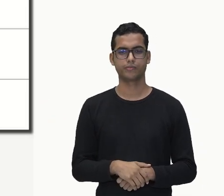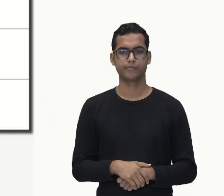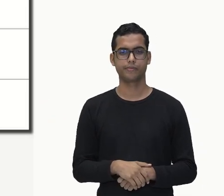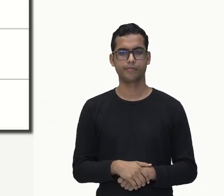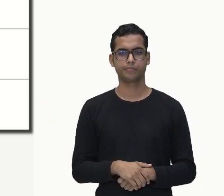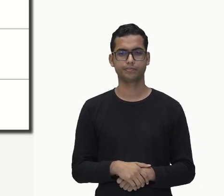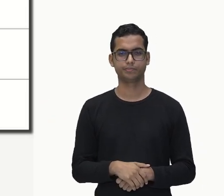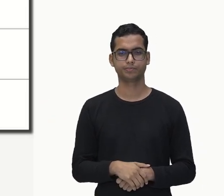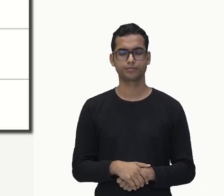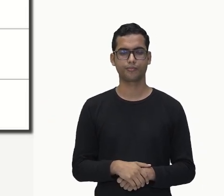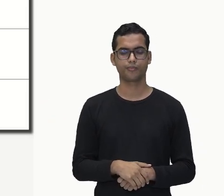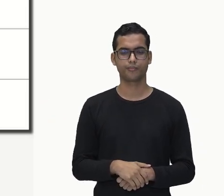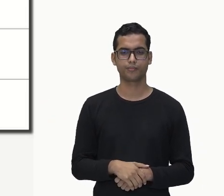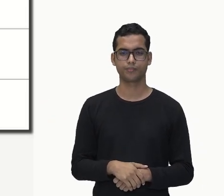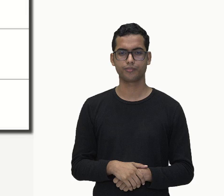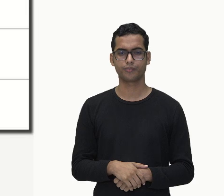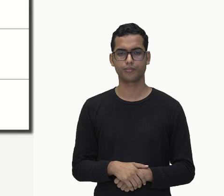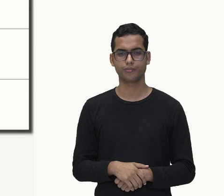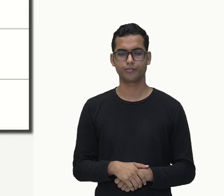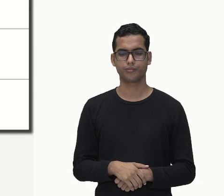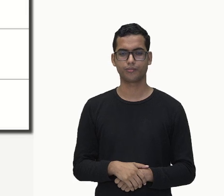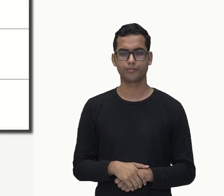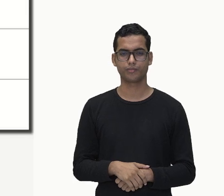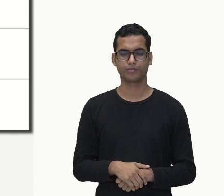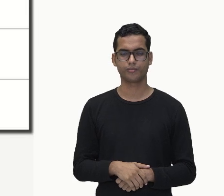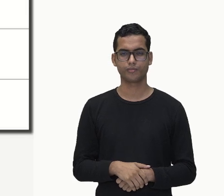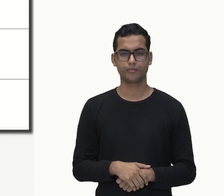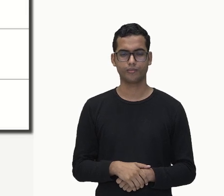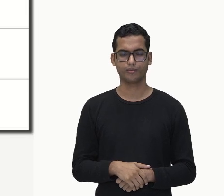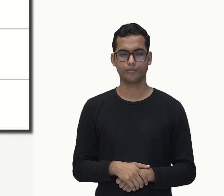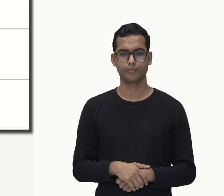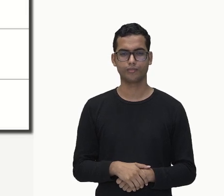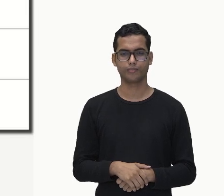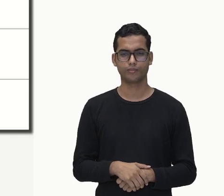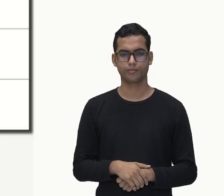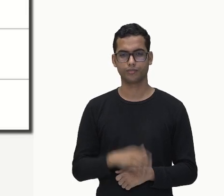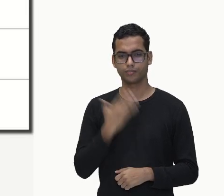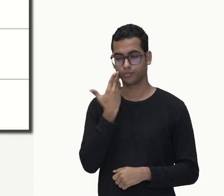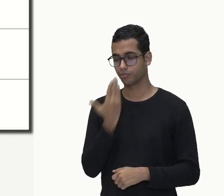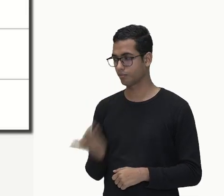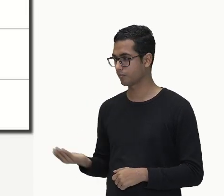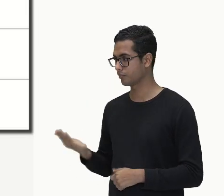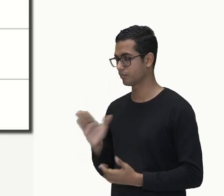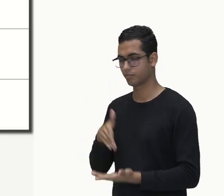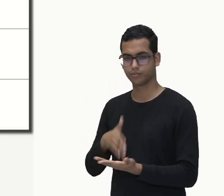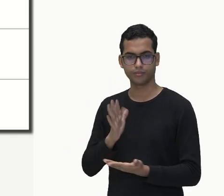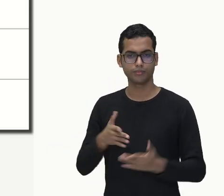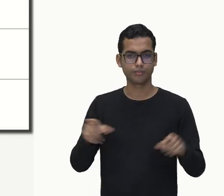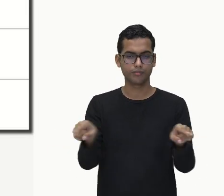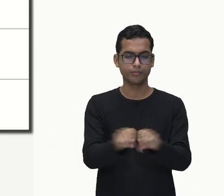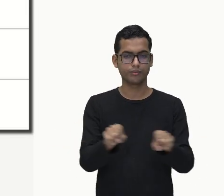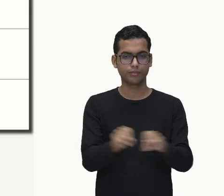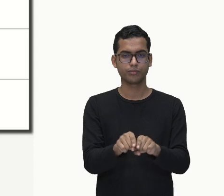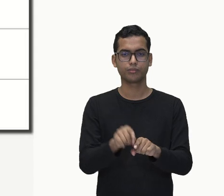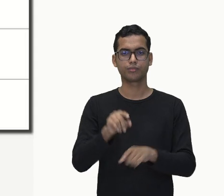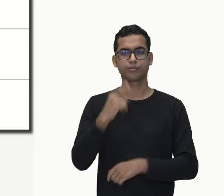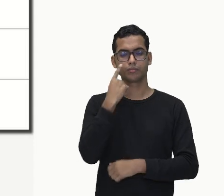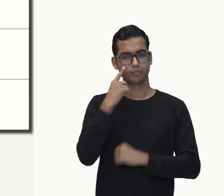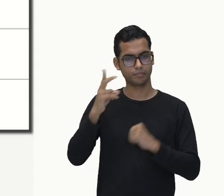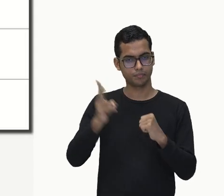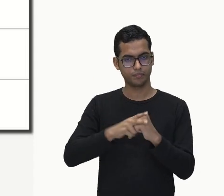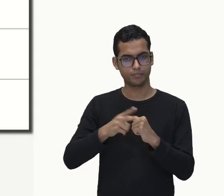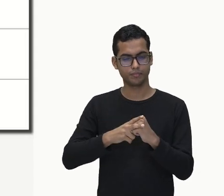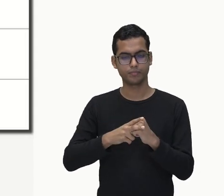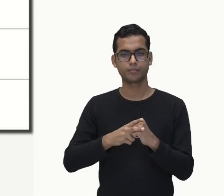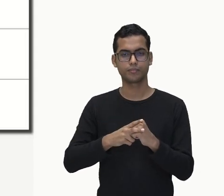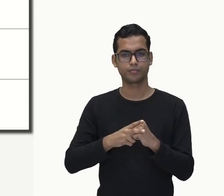eles veíam, né? Eles viam. Bom, finalizamos agora com o verbo